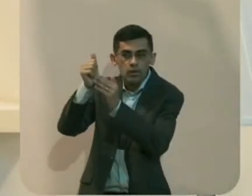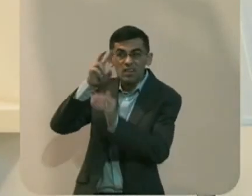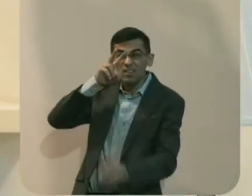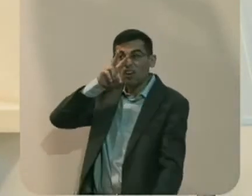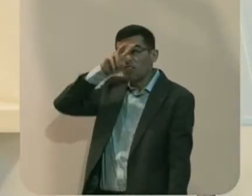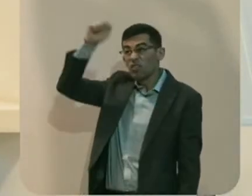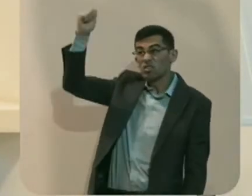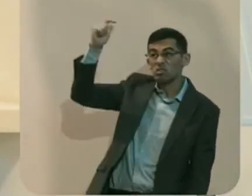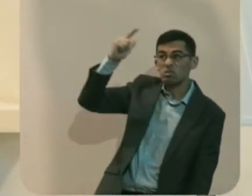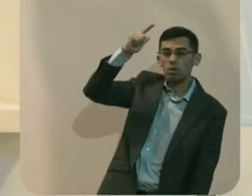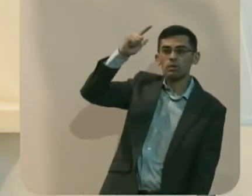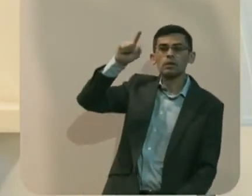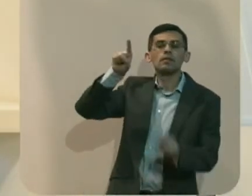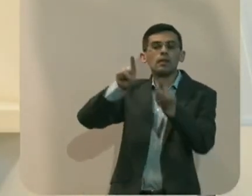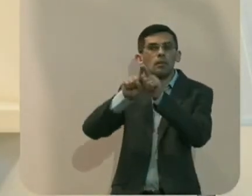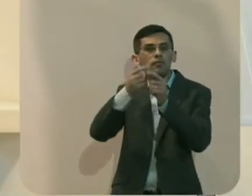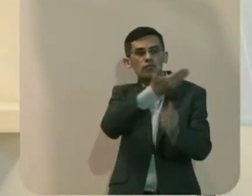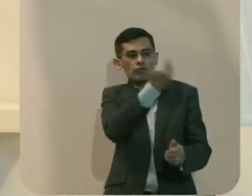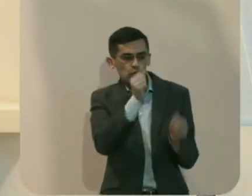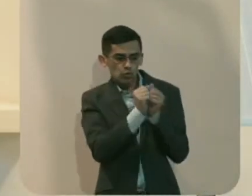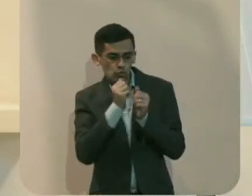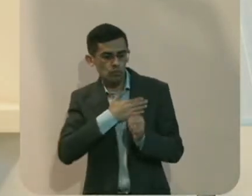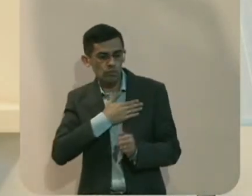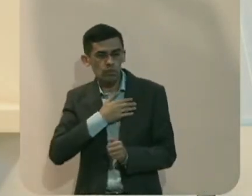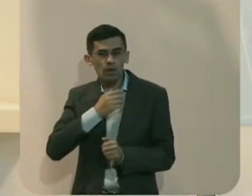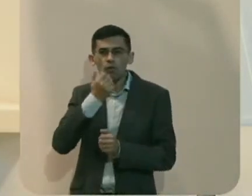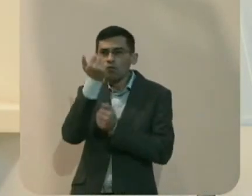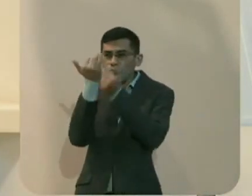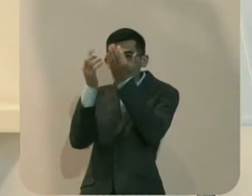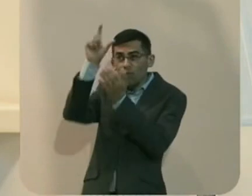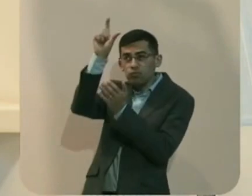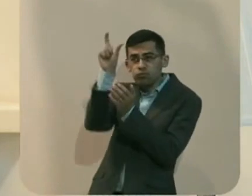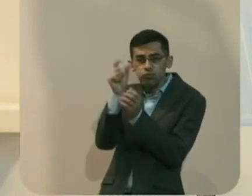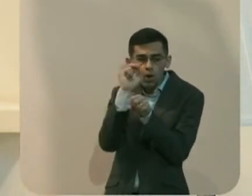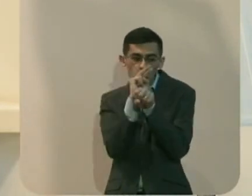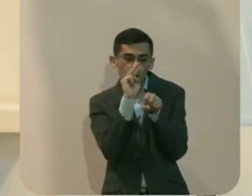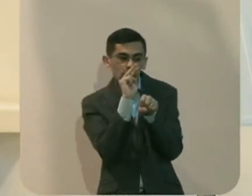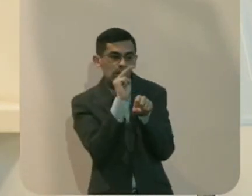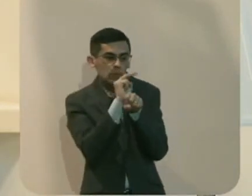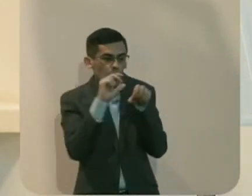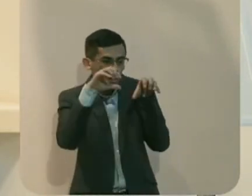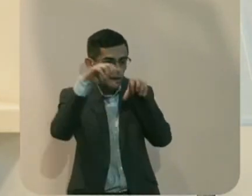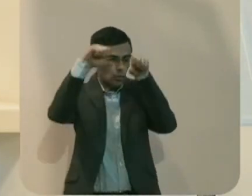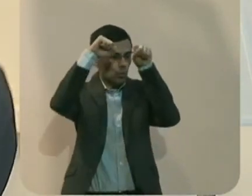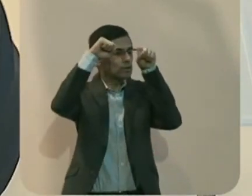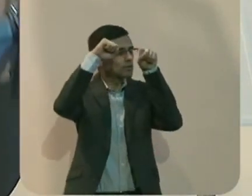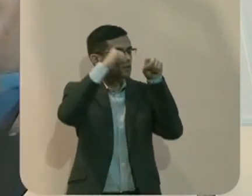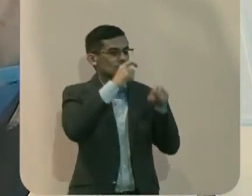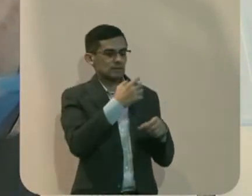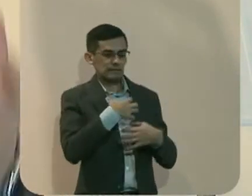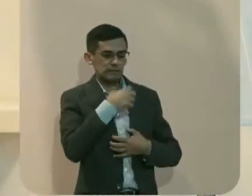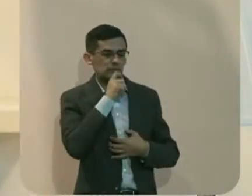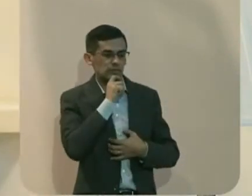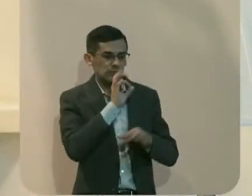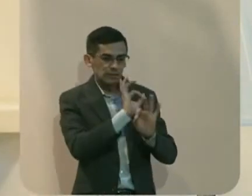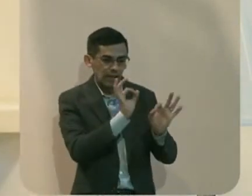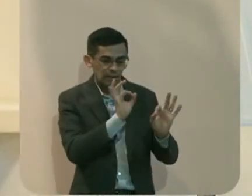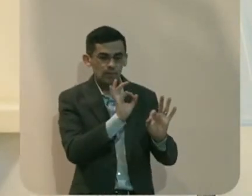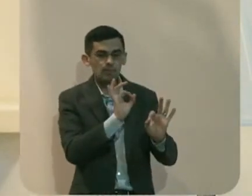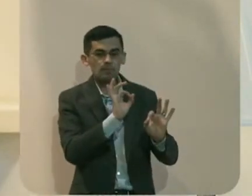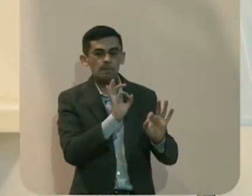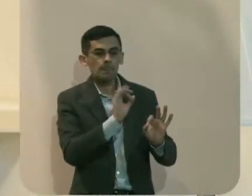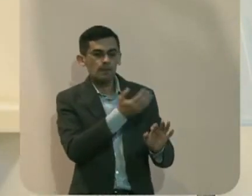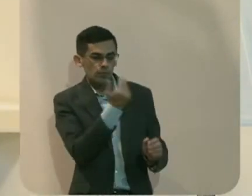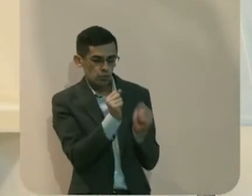força do sol. Vem comigo porque eu vou colocar uma coluna de fogo do seu lado para você não sentir o frio no